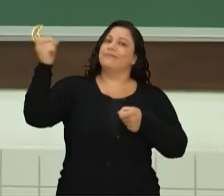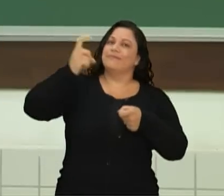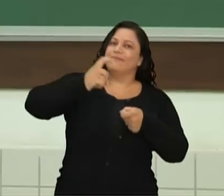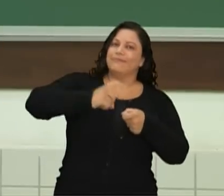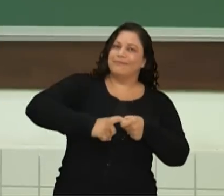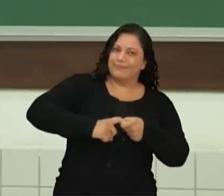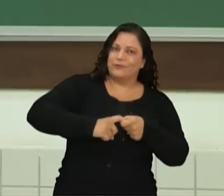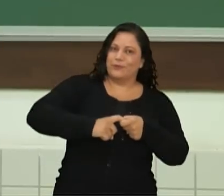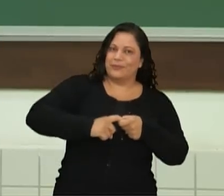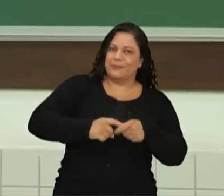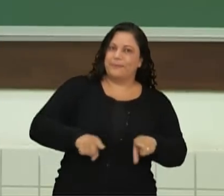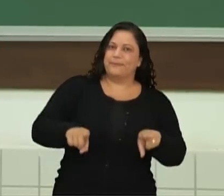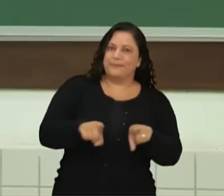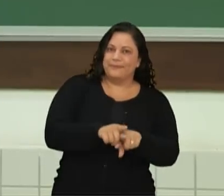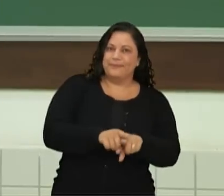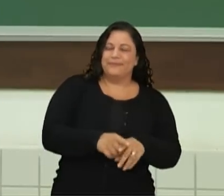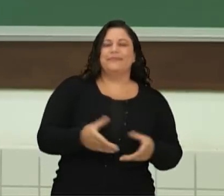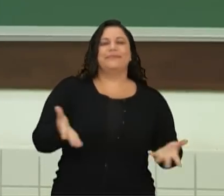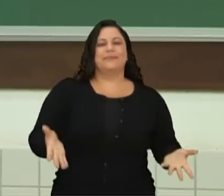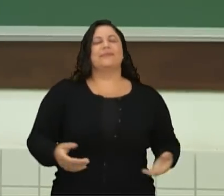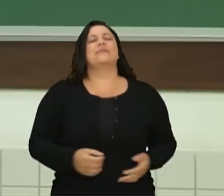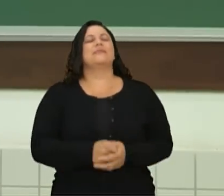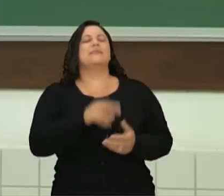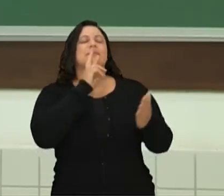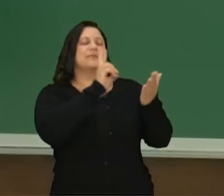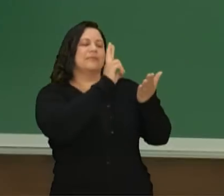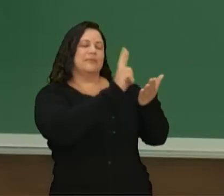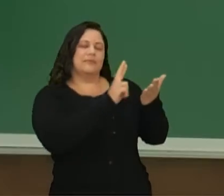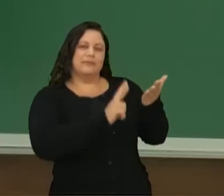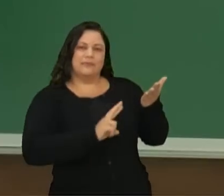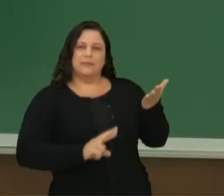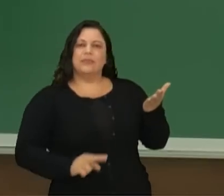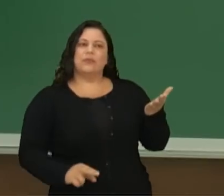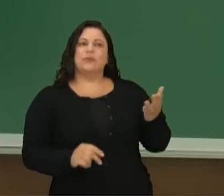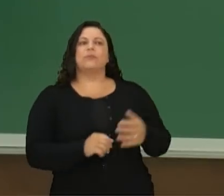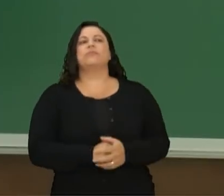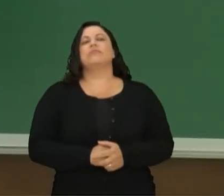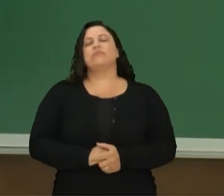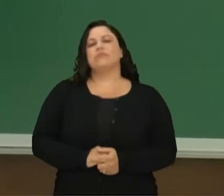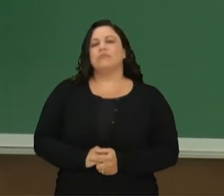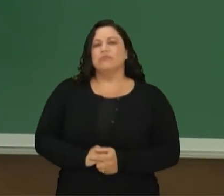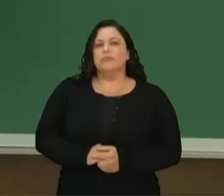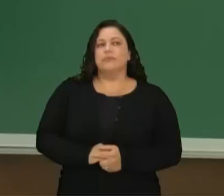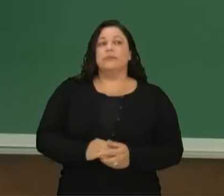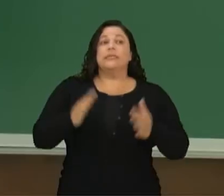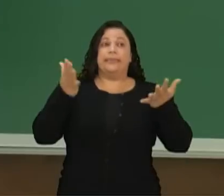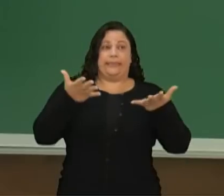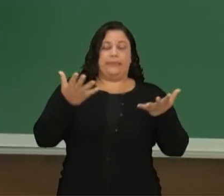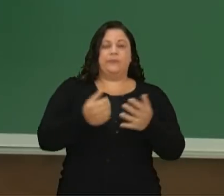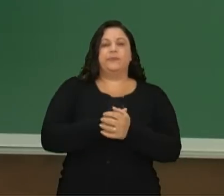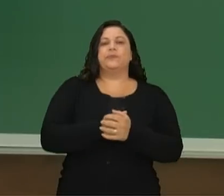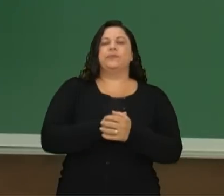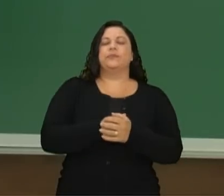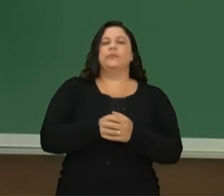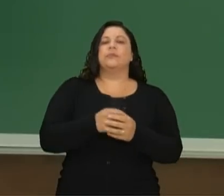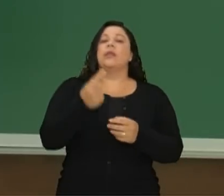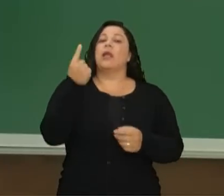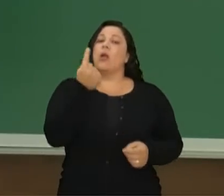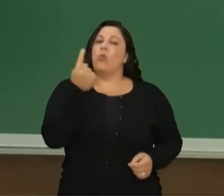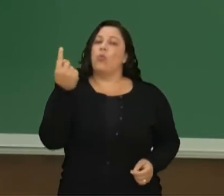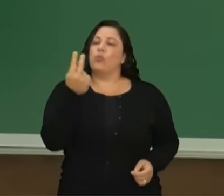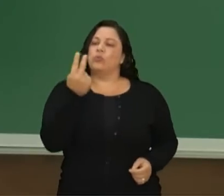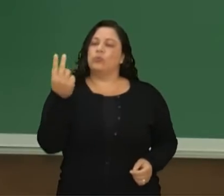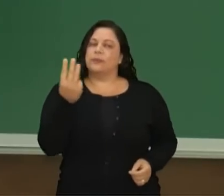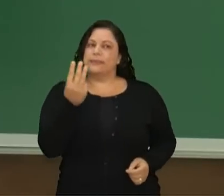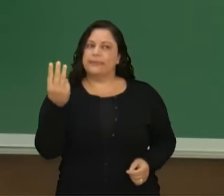Voltamos e aí vamos para a nossa resolução. Então, está dizendo que os pesos são 1, 2 e